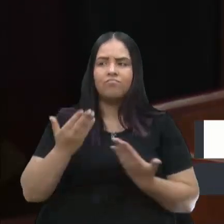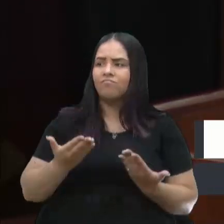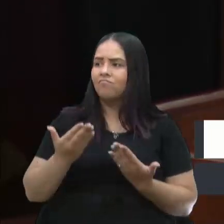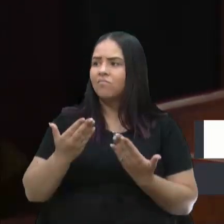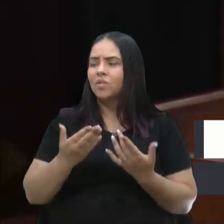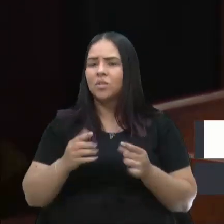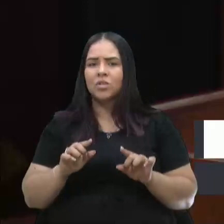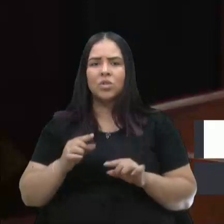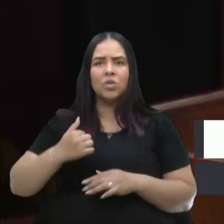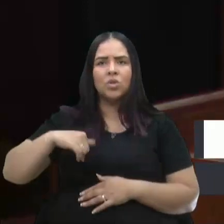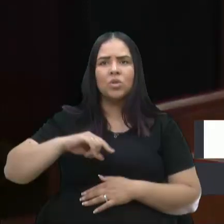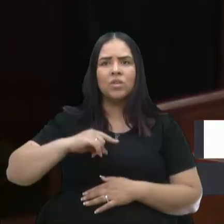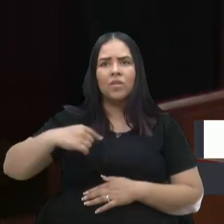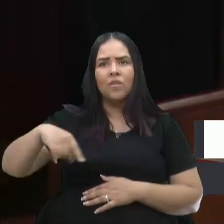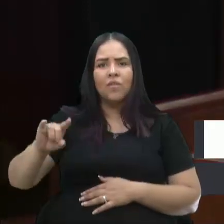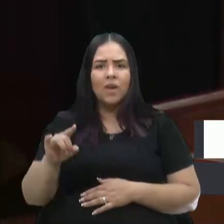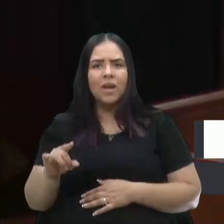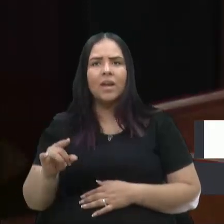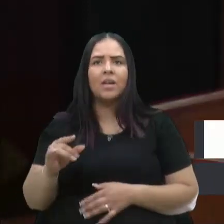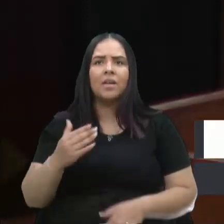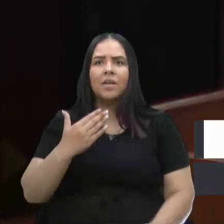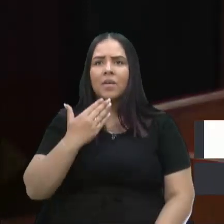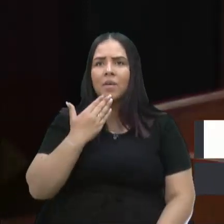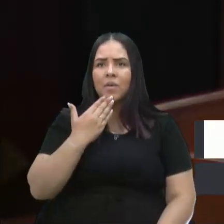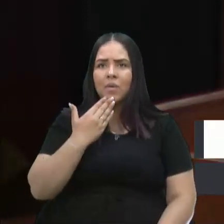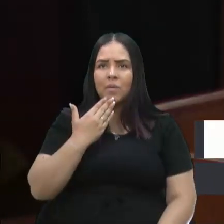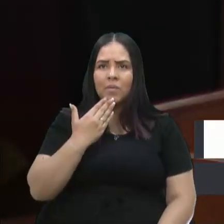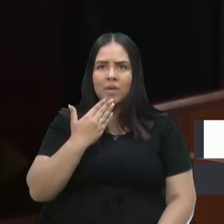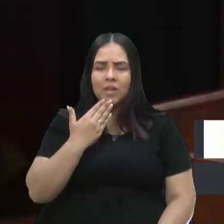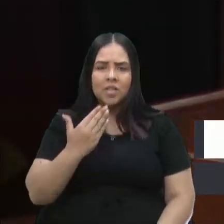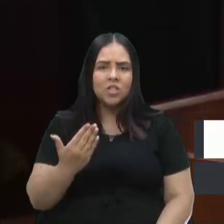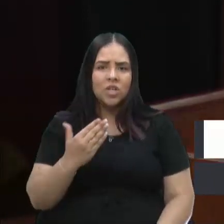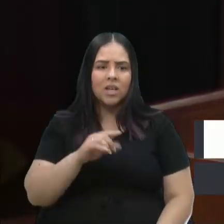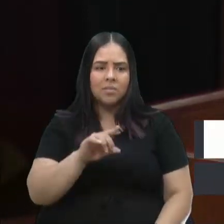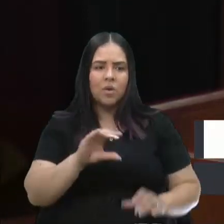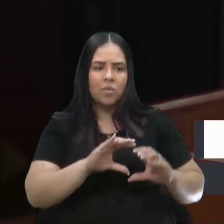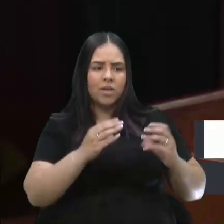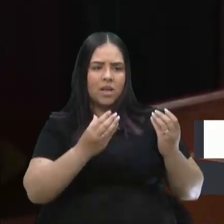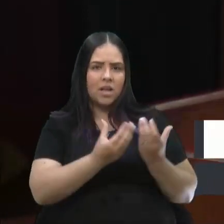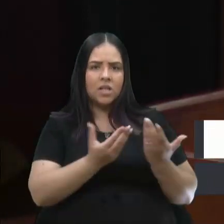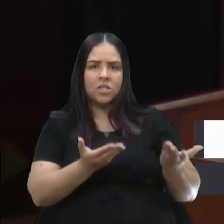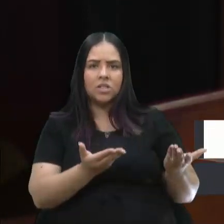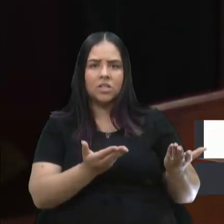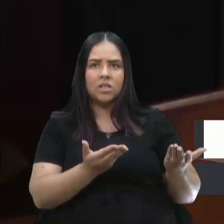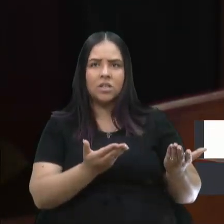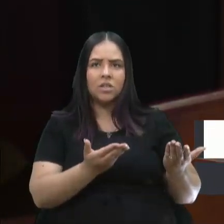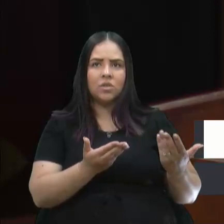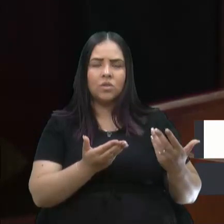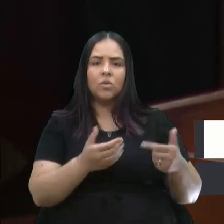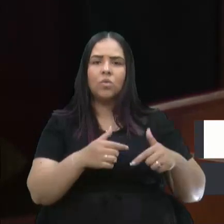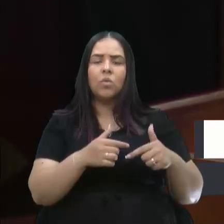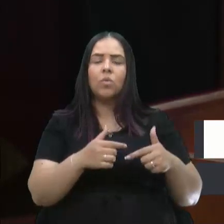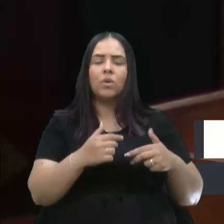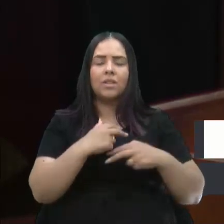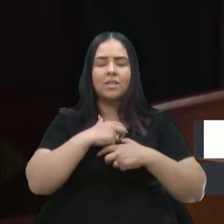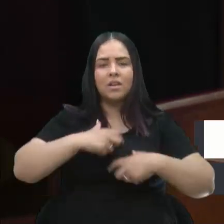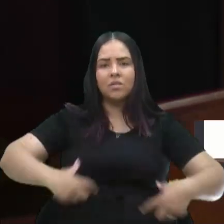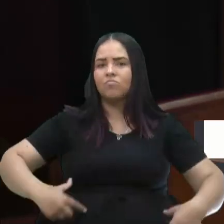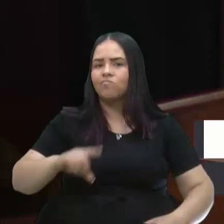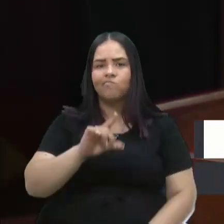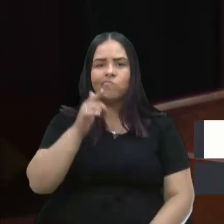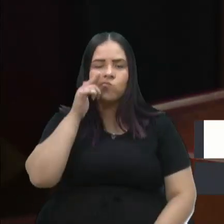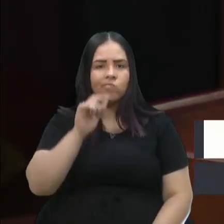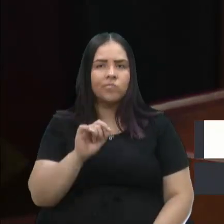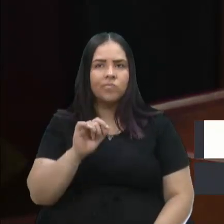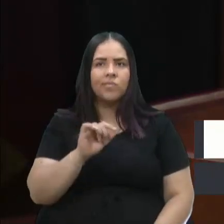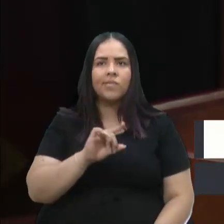gente vai lá no trânsito para pedir um simples guarda-rail para uma comunidade. Não consegue. A gente vai lá na